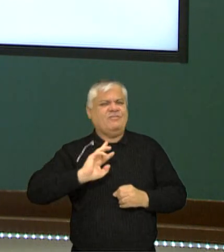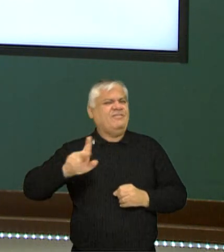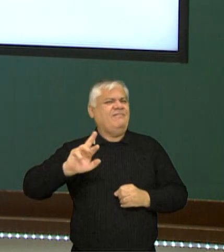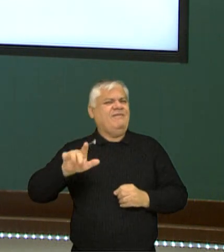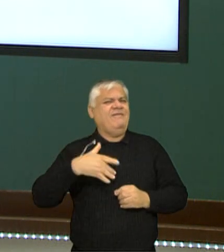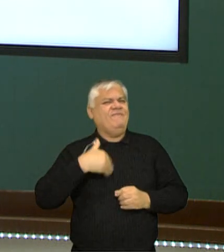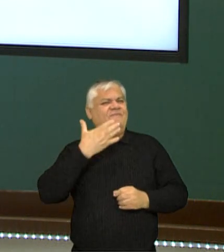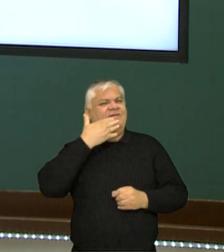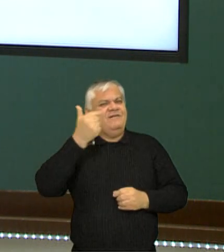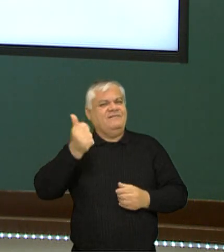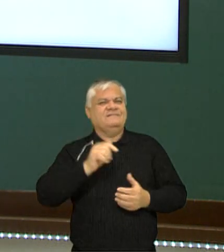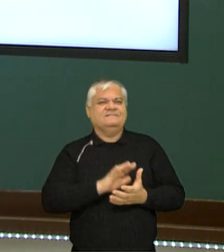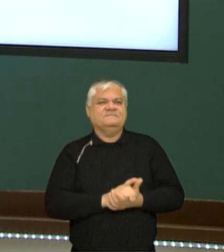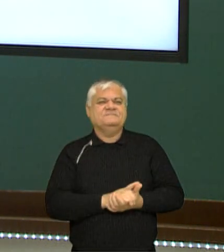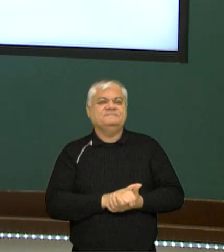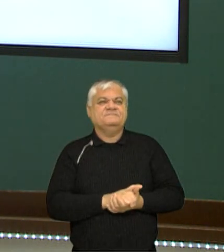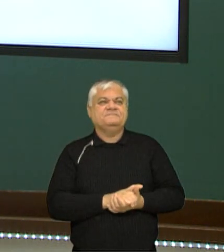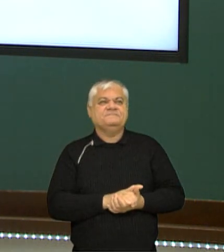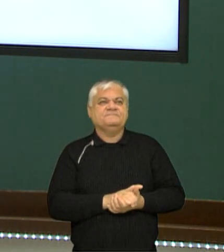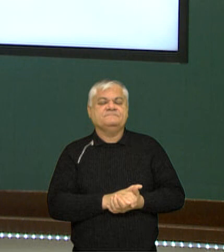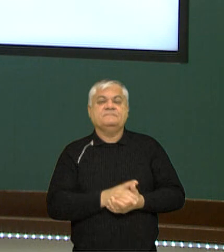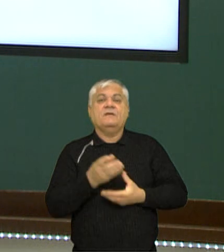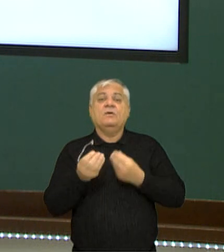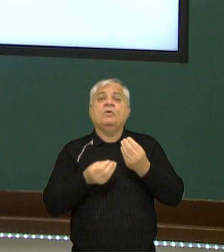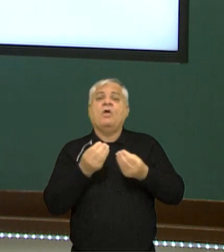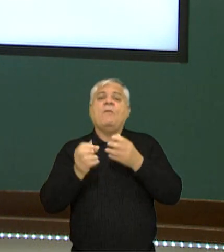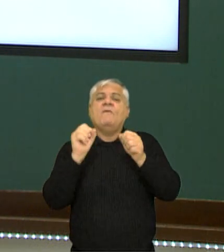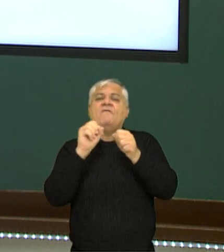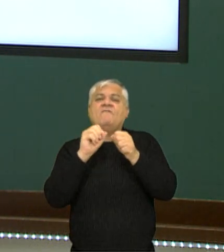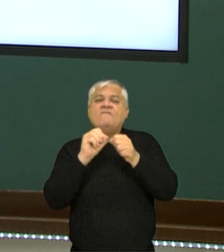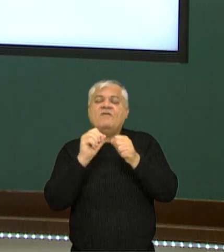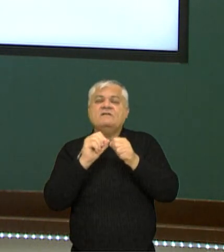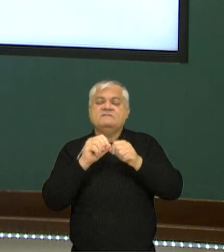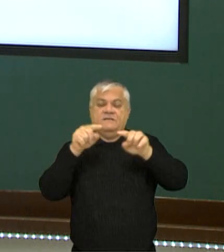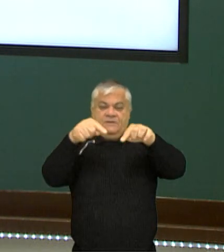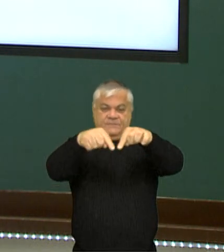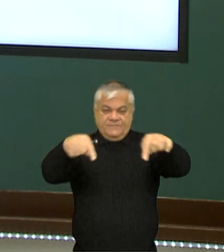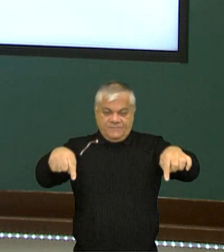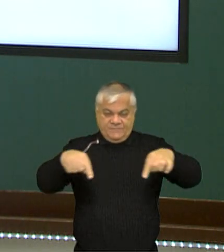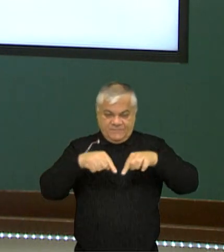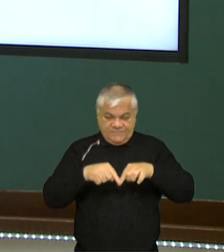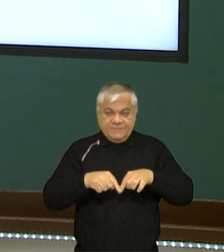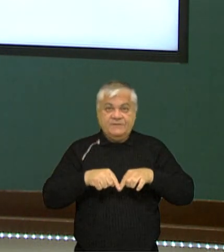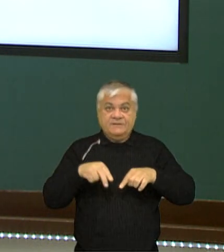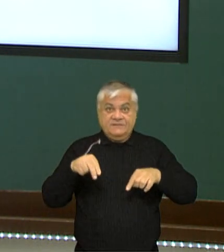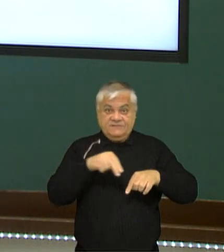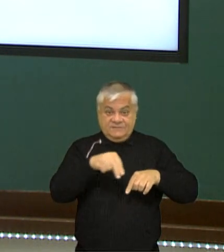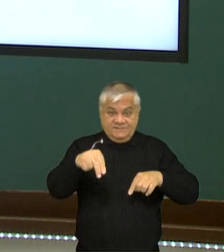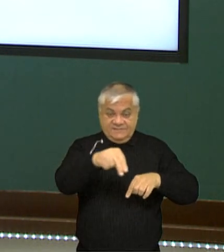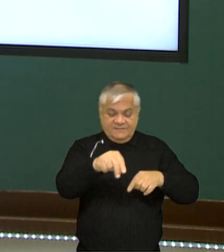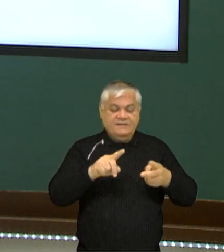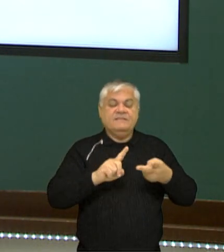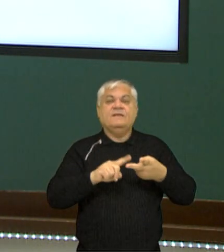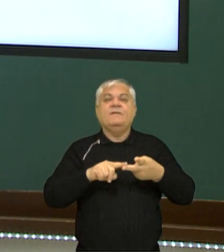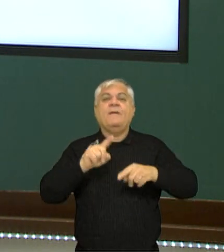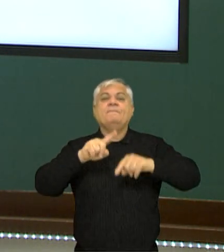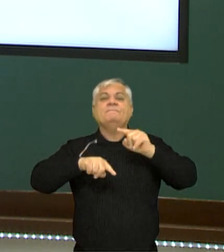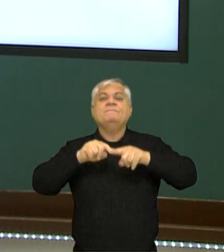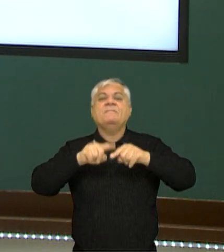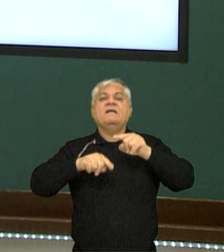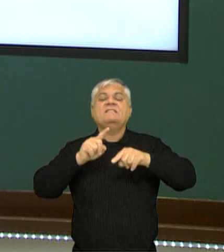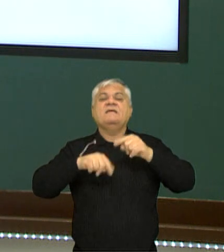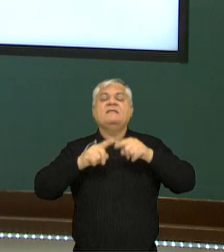ok? Então, confeccionar o tabuleiro de xadrez e suas peças com materiais alternativos é ajudar